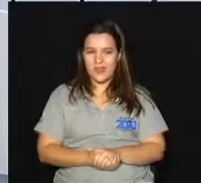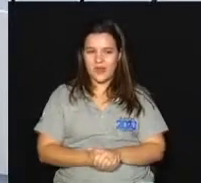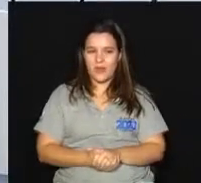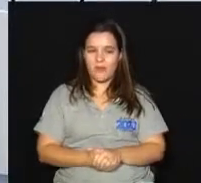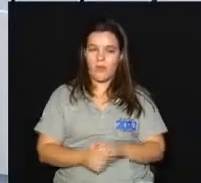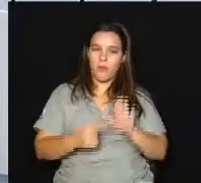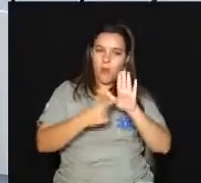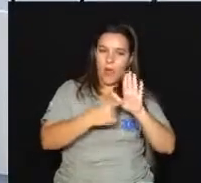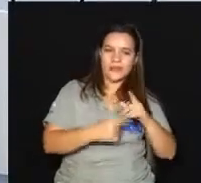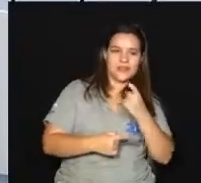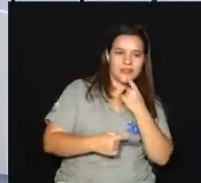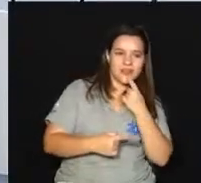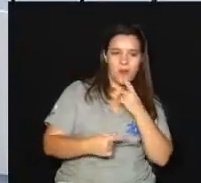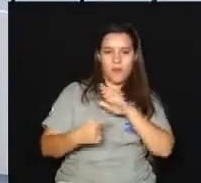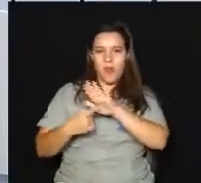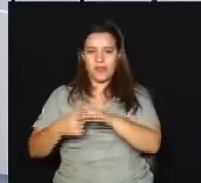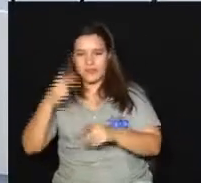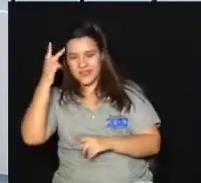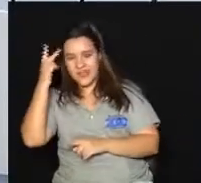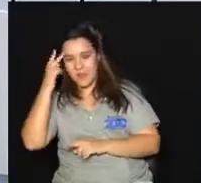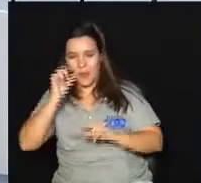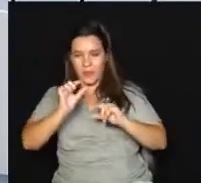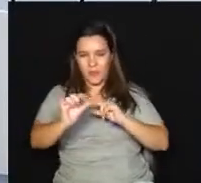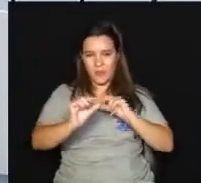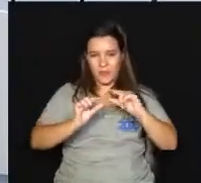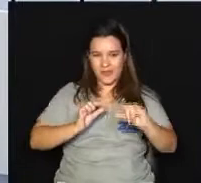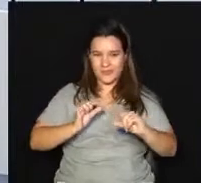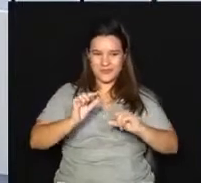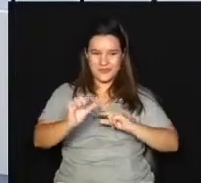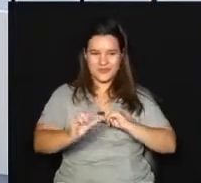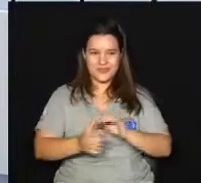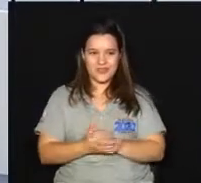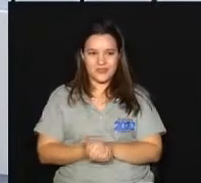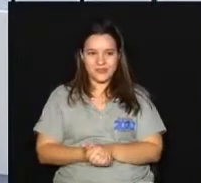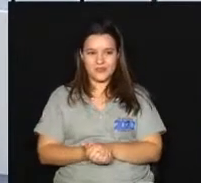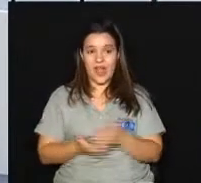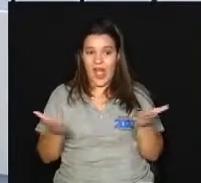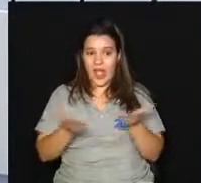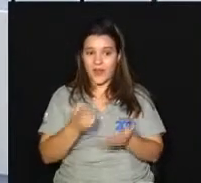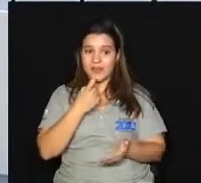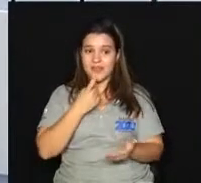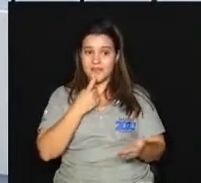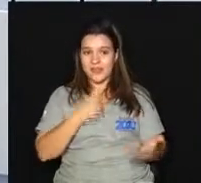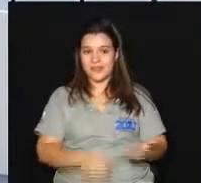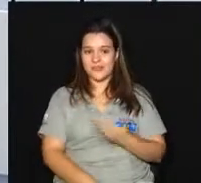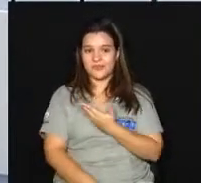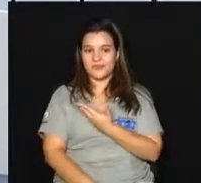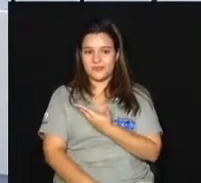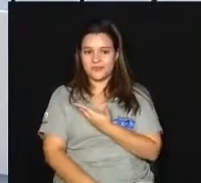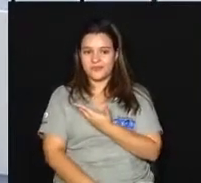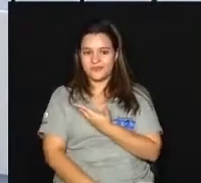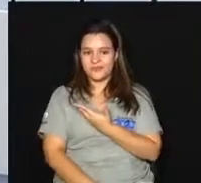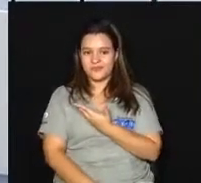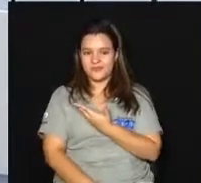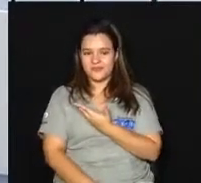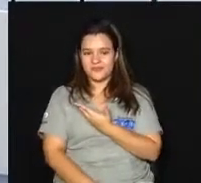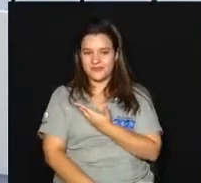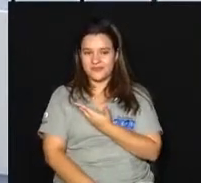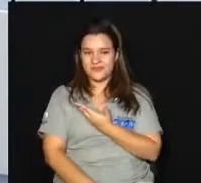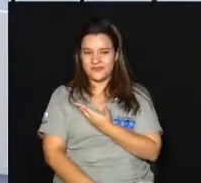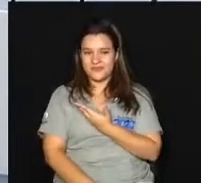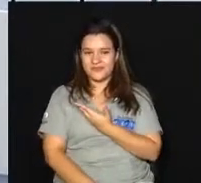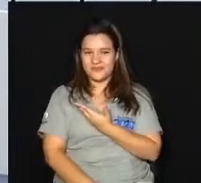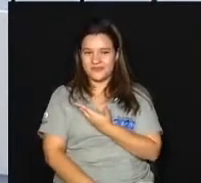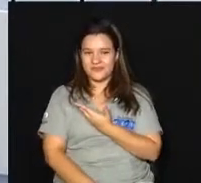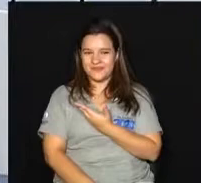São Paulo e também pela cidade de Campinas. Olha aí, Dário Saad na primeira colocação, Pedro Tourinho em segundo, Rafa Zebaldi em